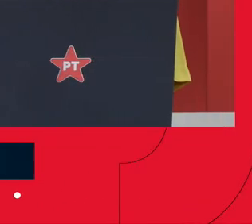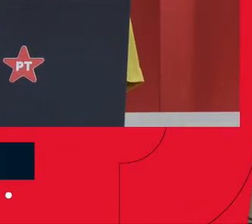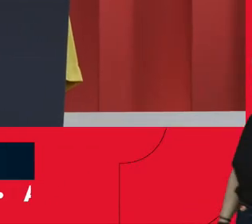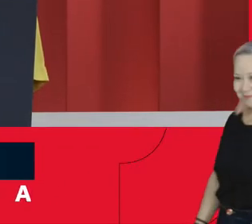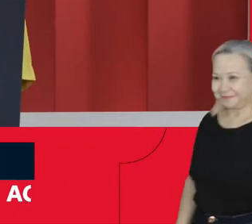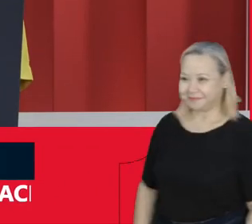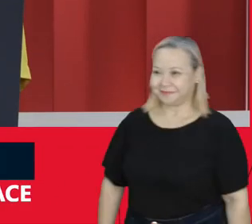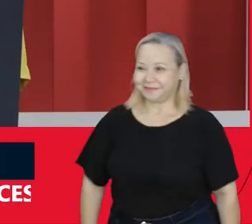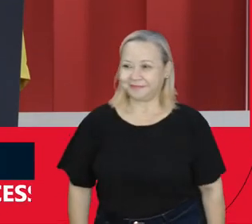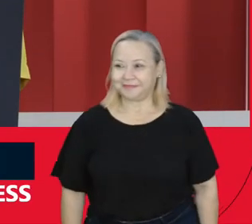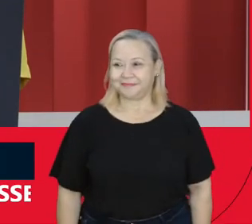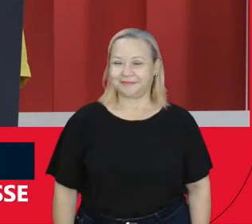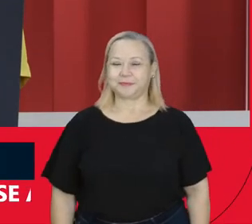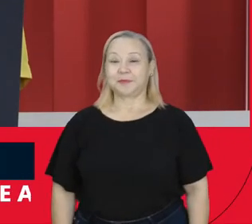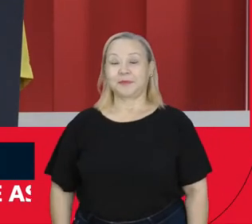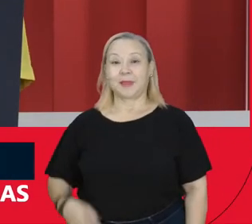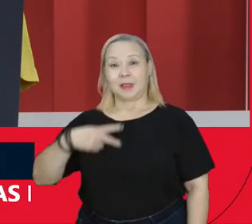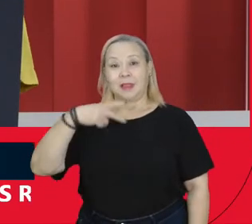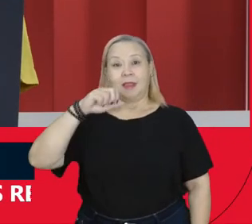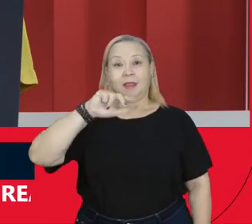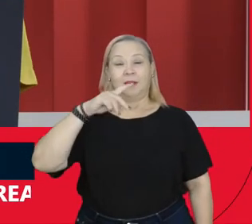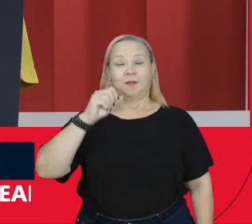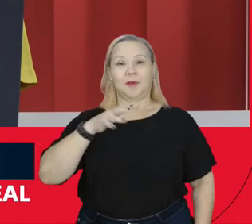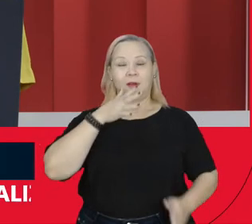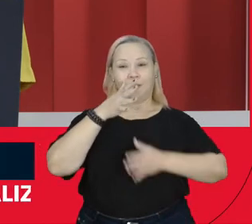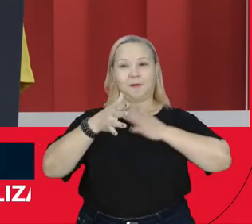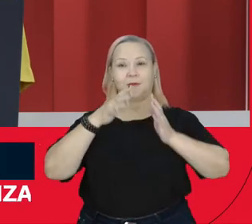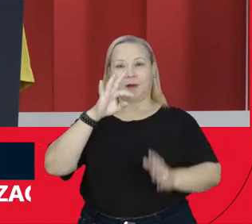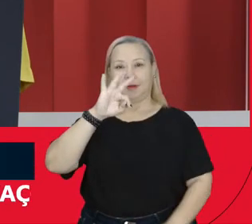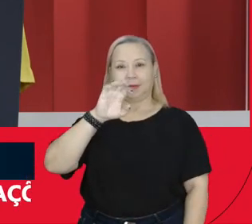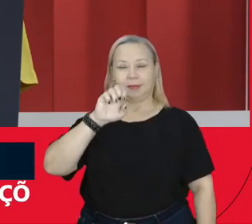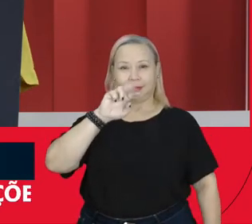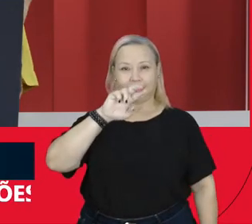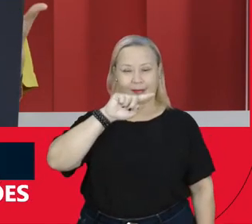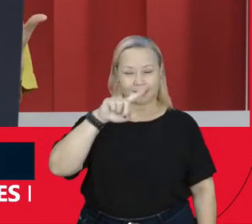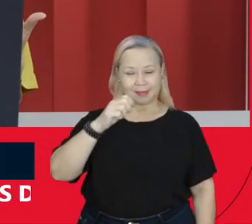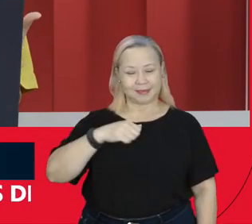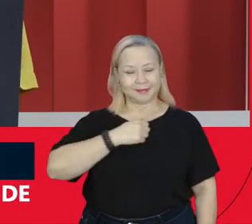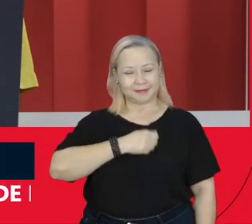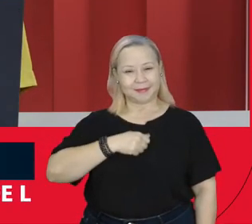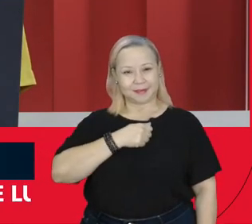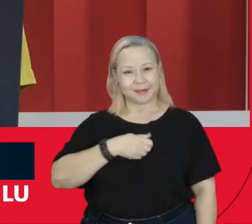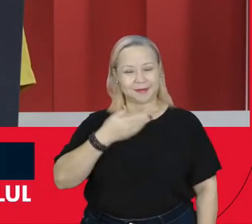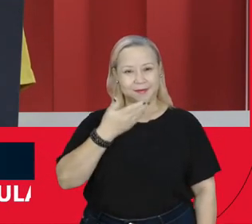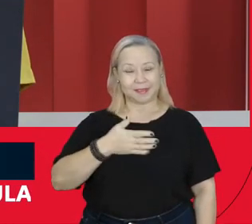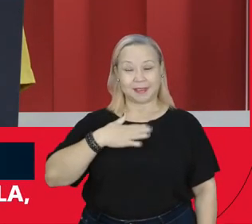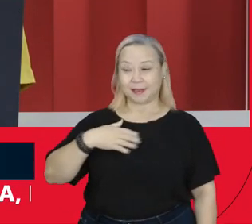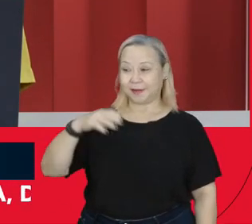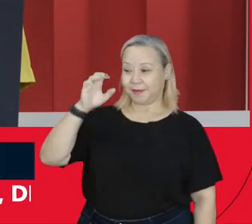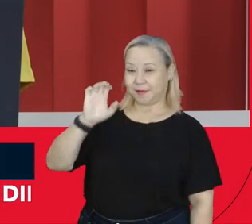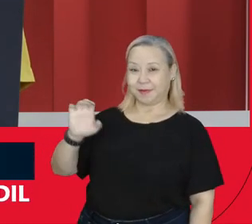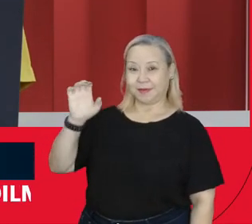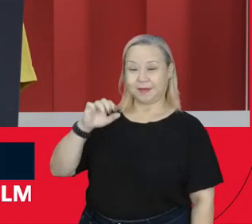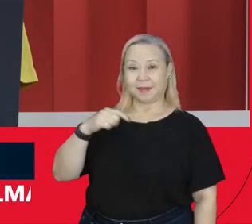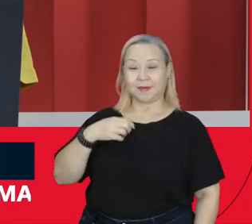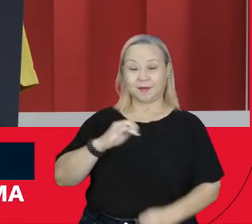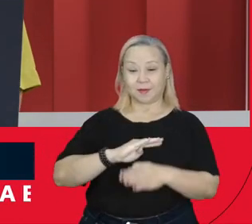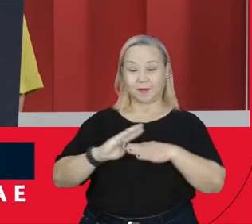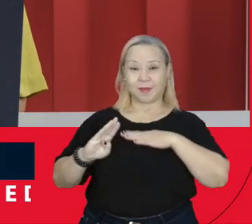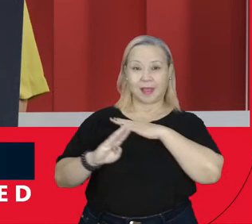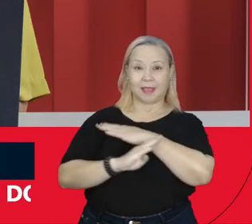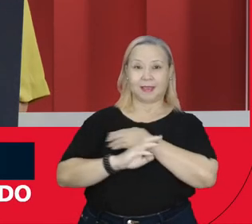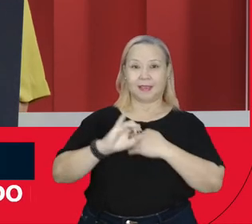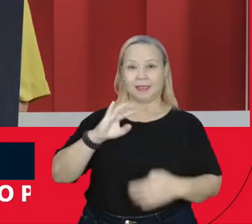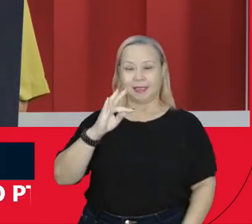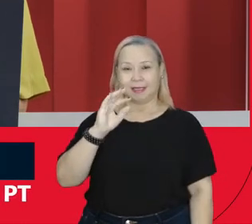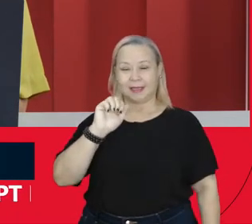dizer aqui, ó. O Paulo Carvalho diz, Tereza Leitão, que saudade de você e do meu querido estado. Sou da ilha de Itamaracá e eu sei o